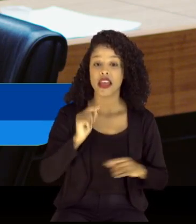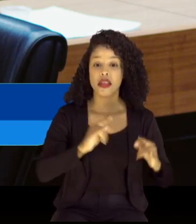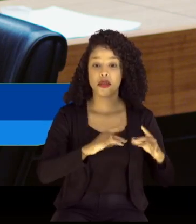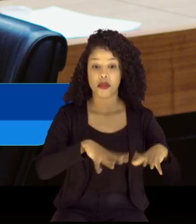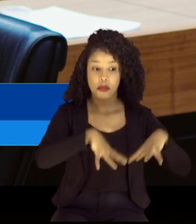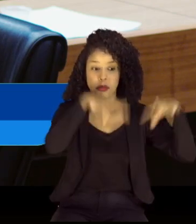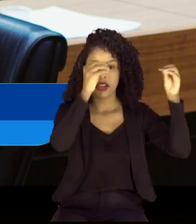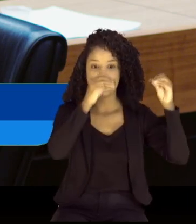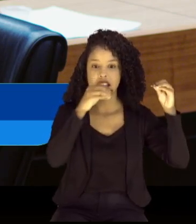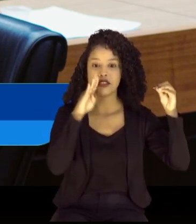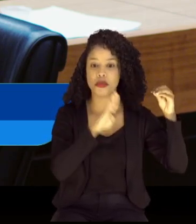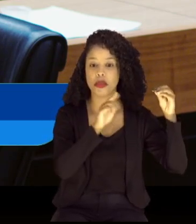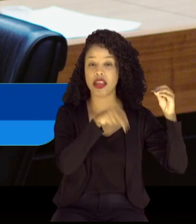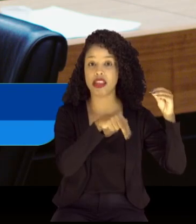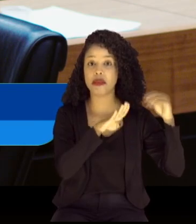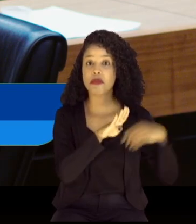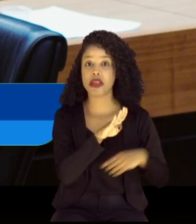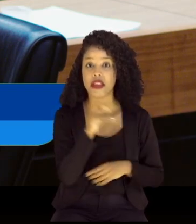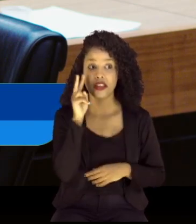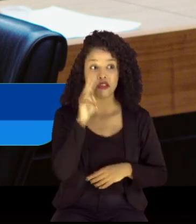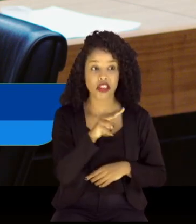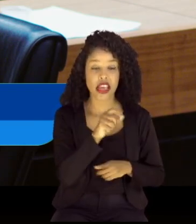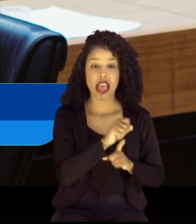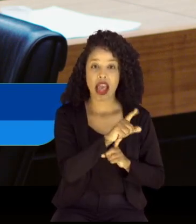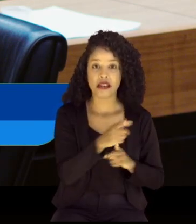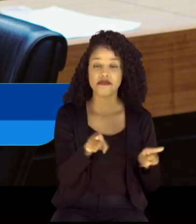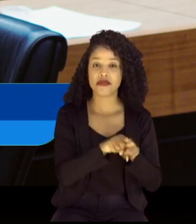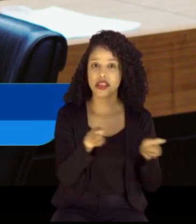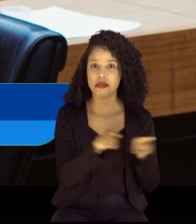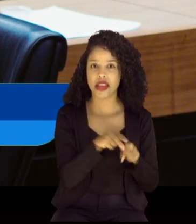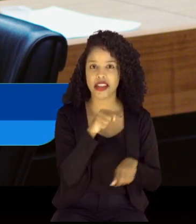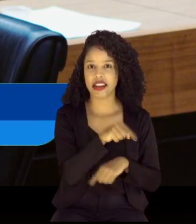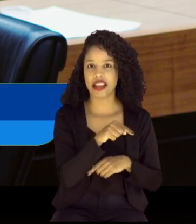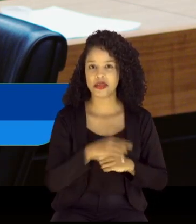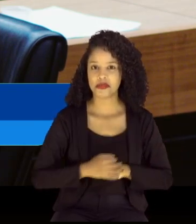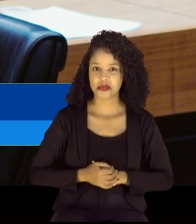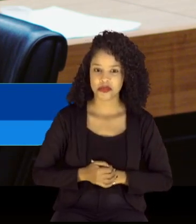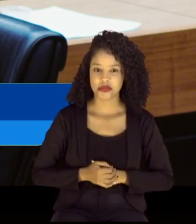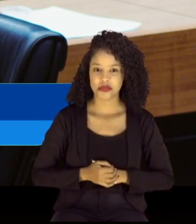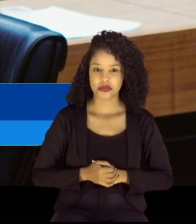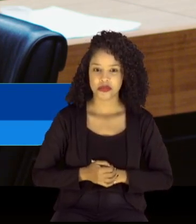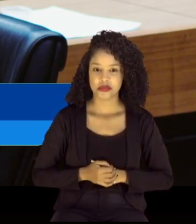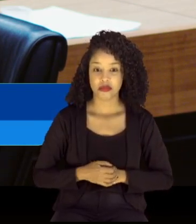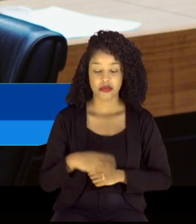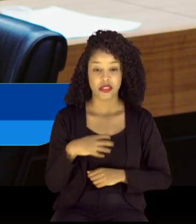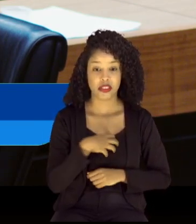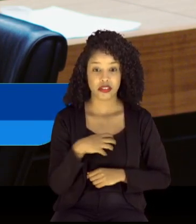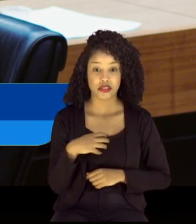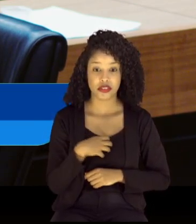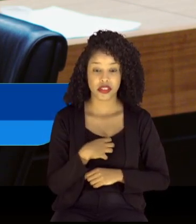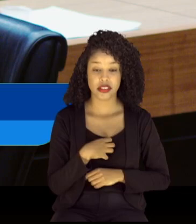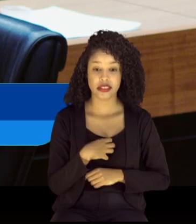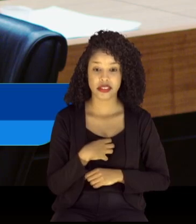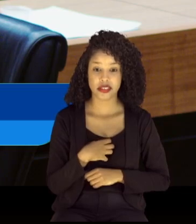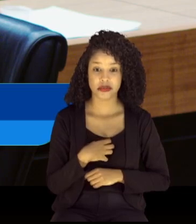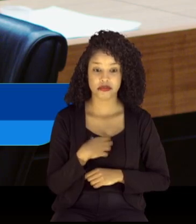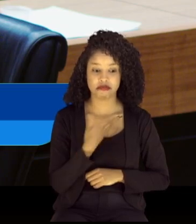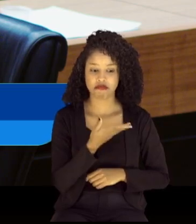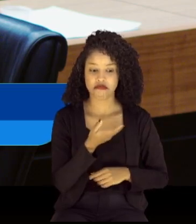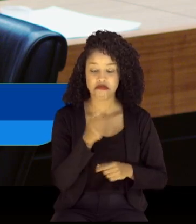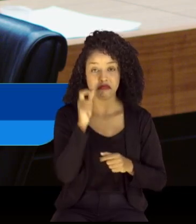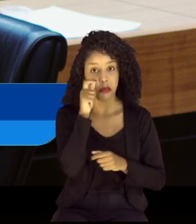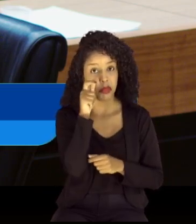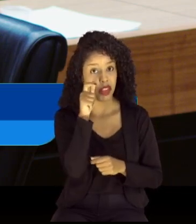BNB, para ver se alugava também o Palácio do Planalto, do jeito que ia, né, os